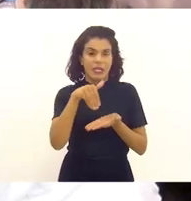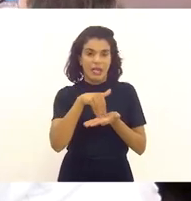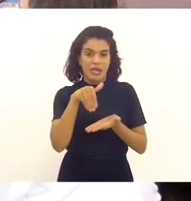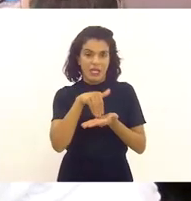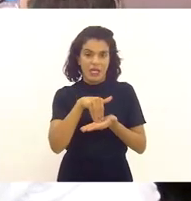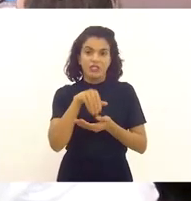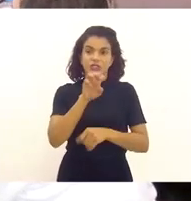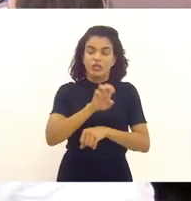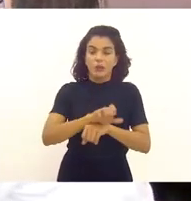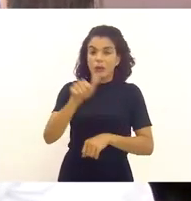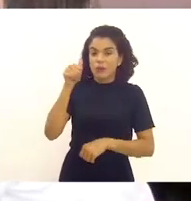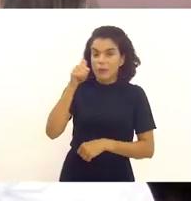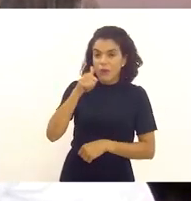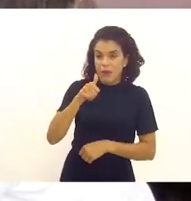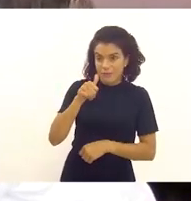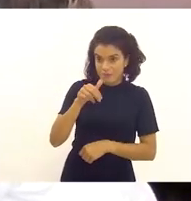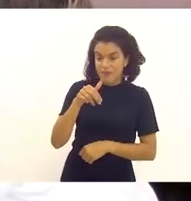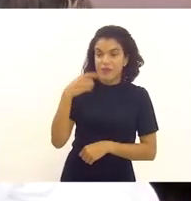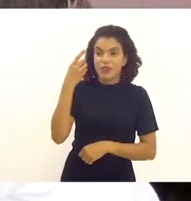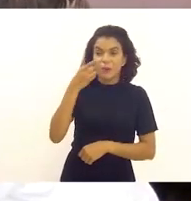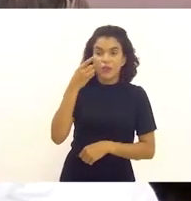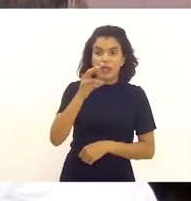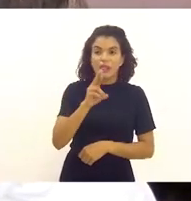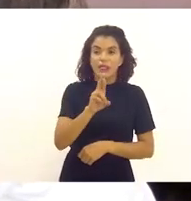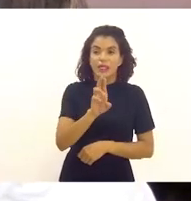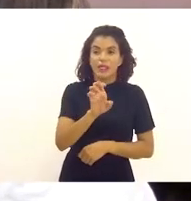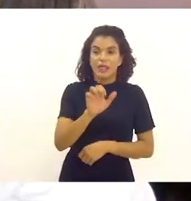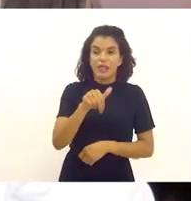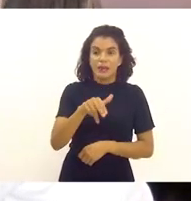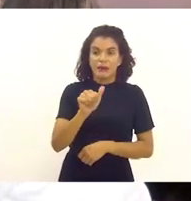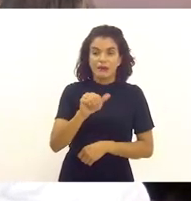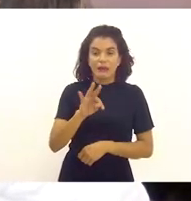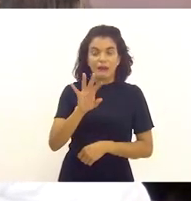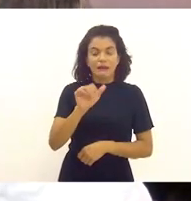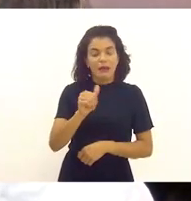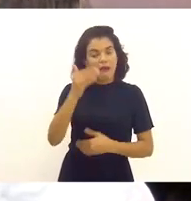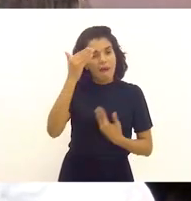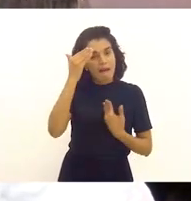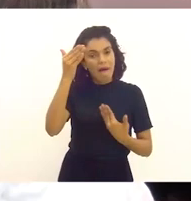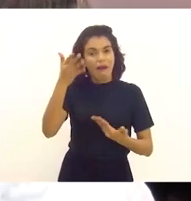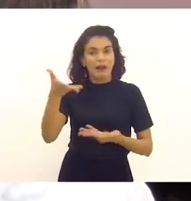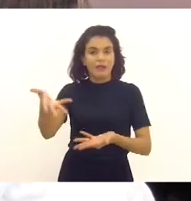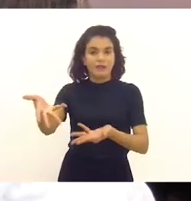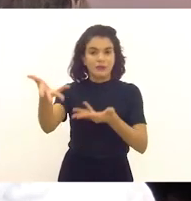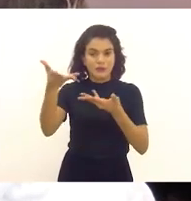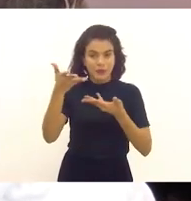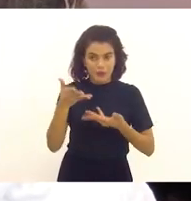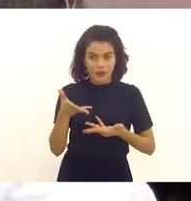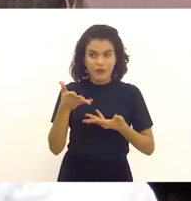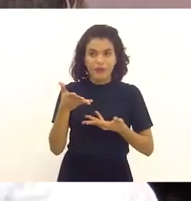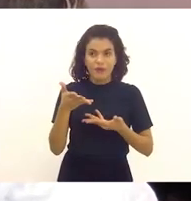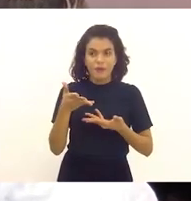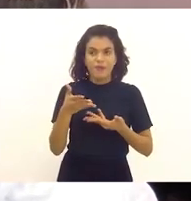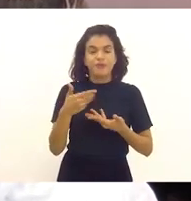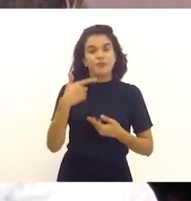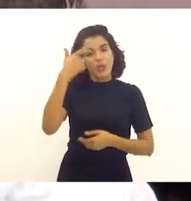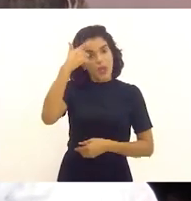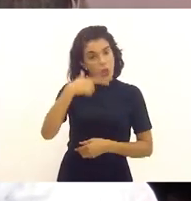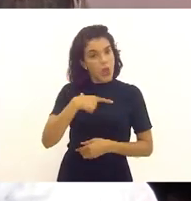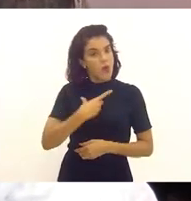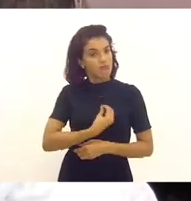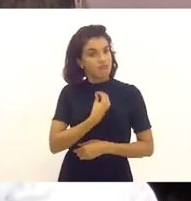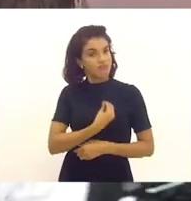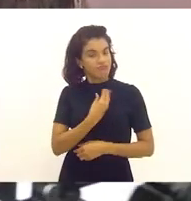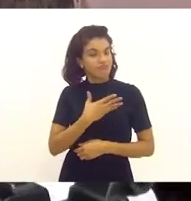mulher Renata te agradeço muito o convite e estive lá na Maré